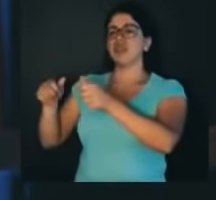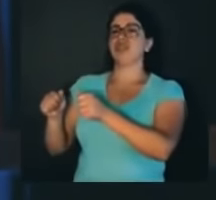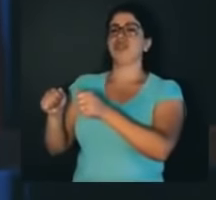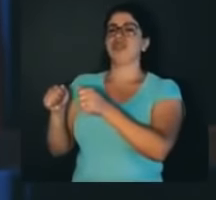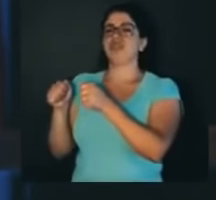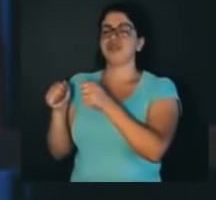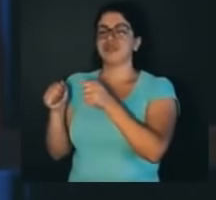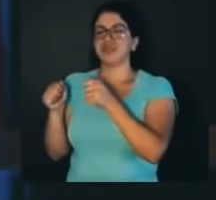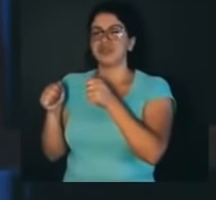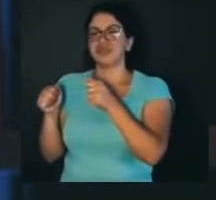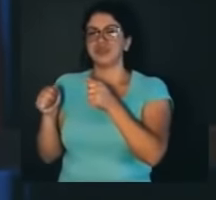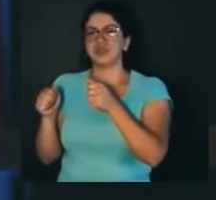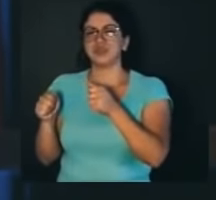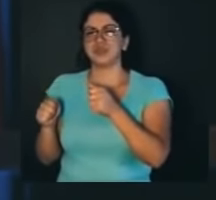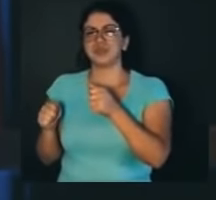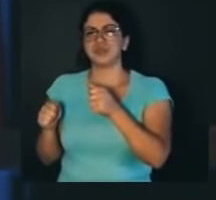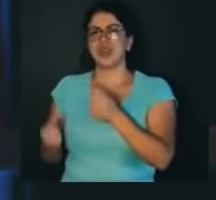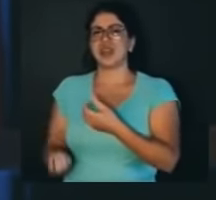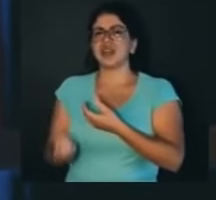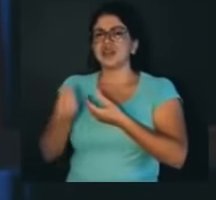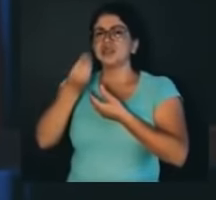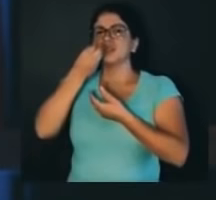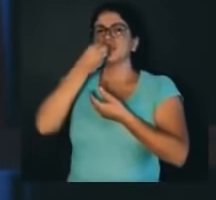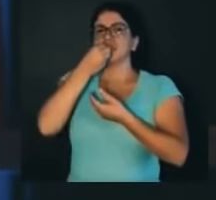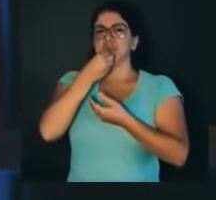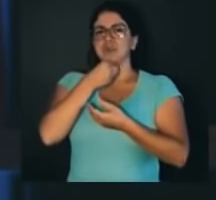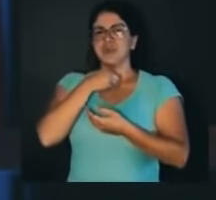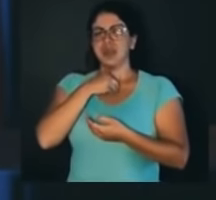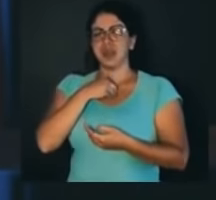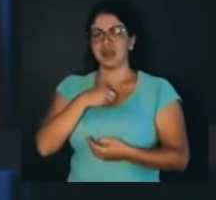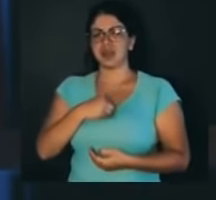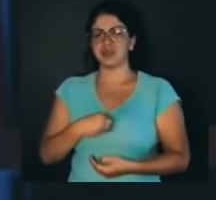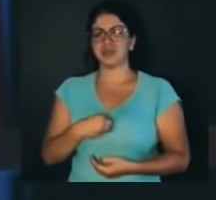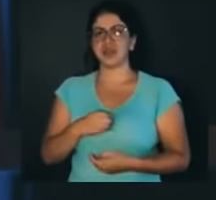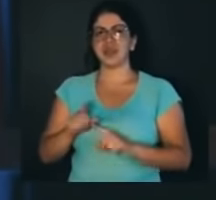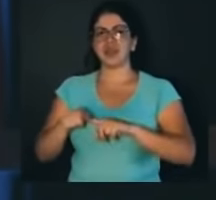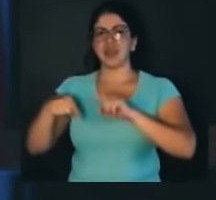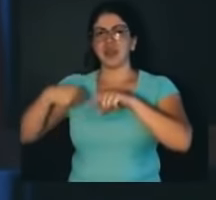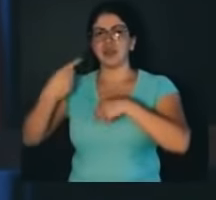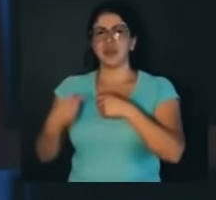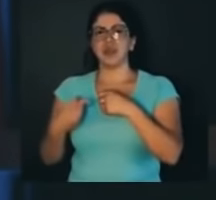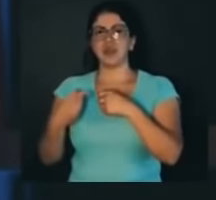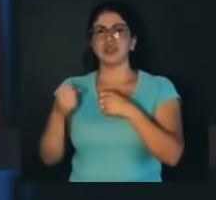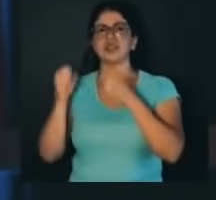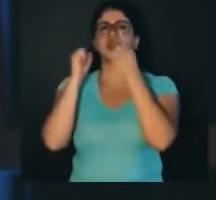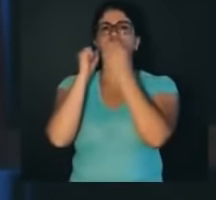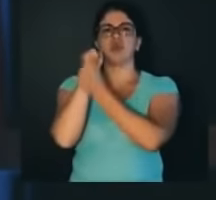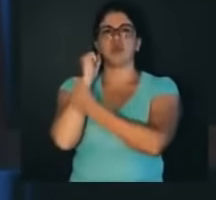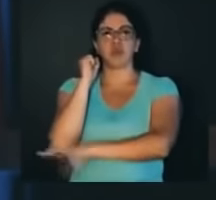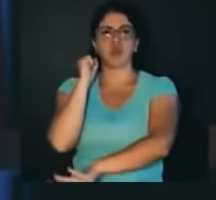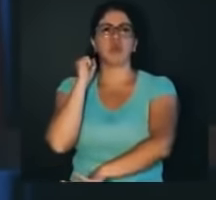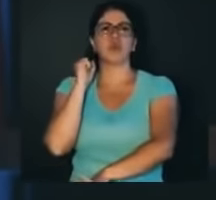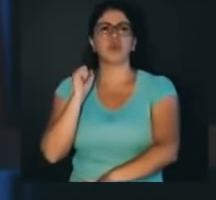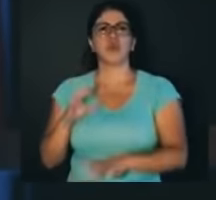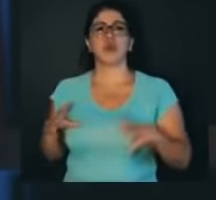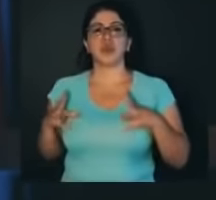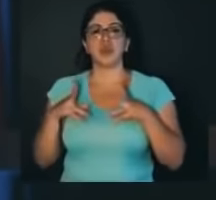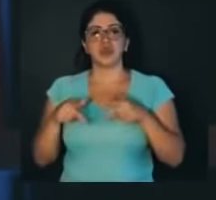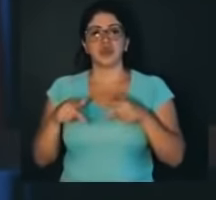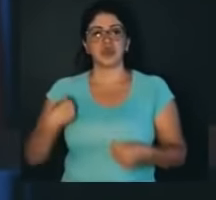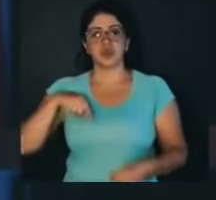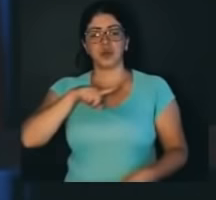o ventre e depois é lançado em lugar escuso? Mas o que sai da boca vem do coração, e é isso